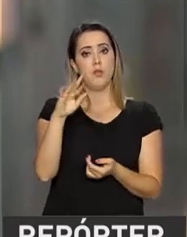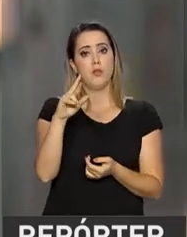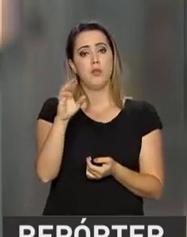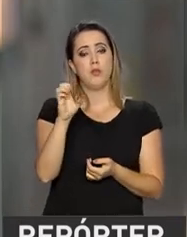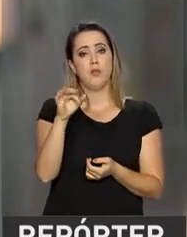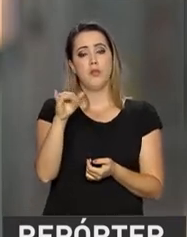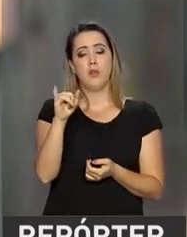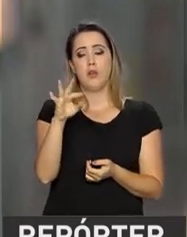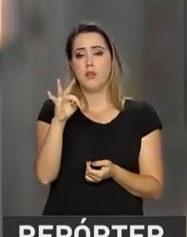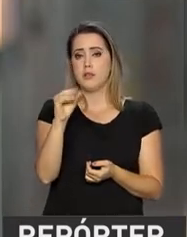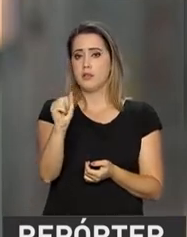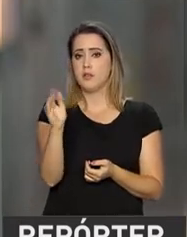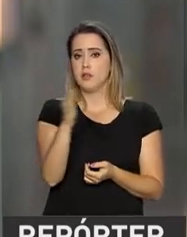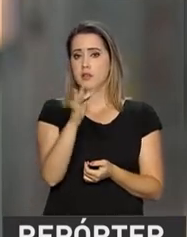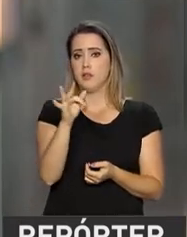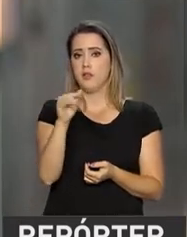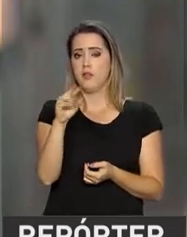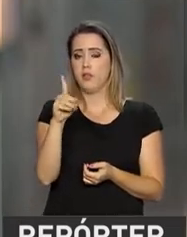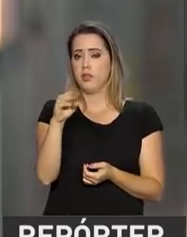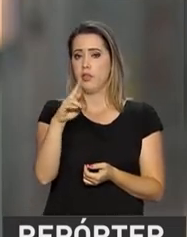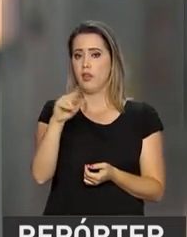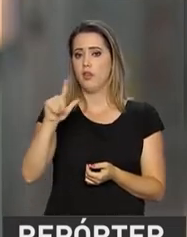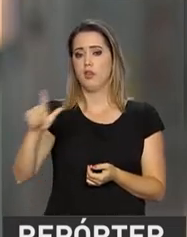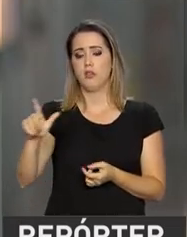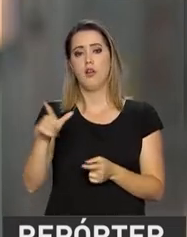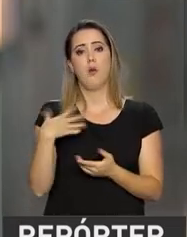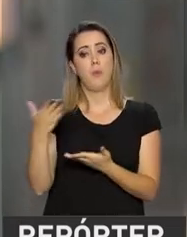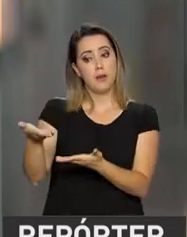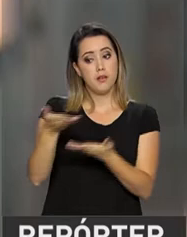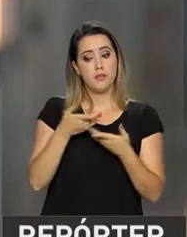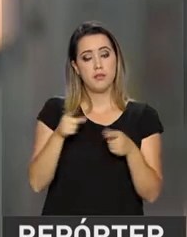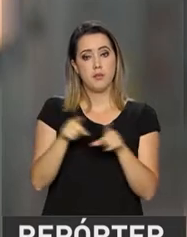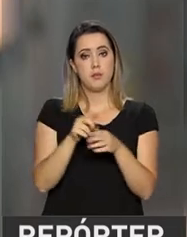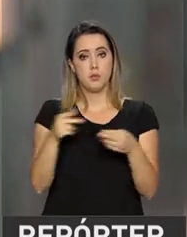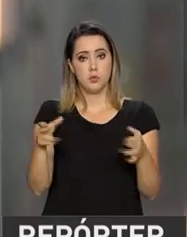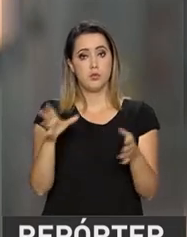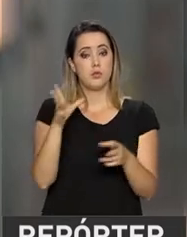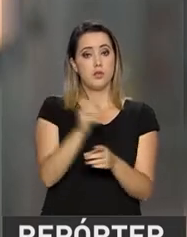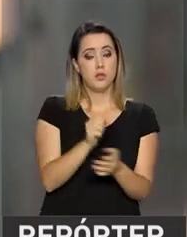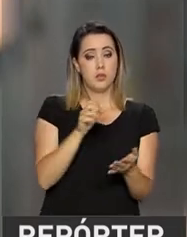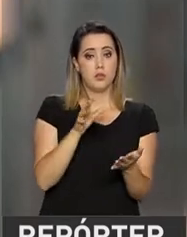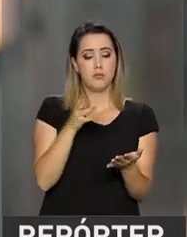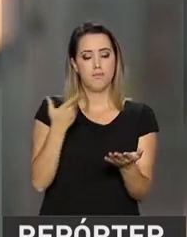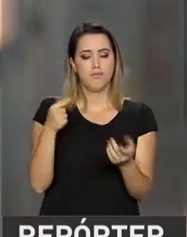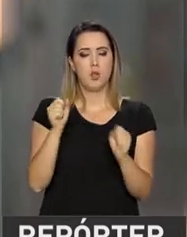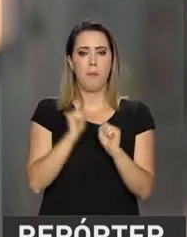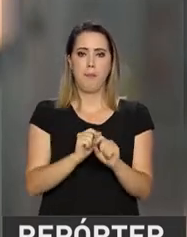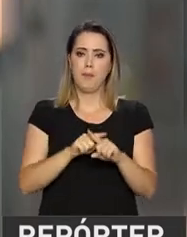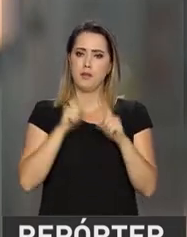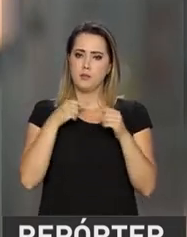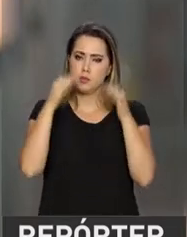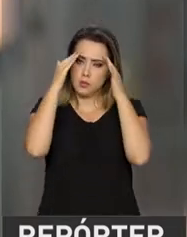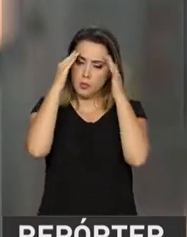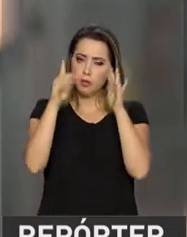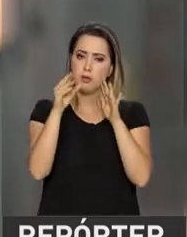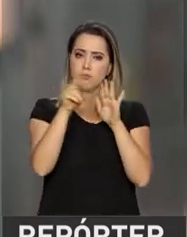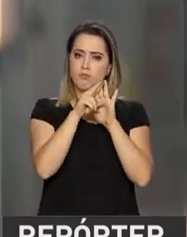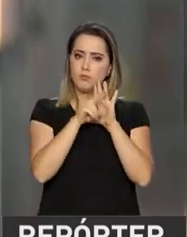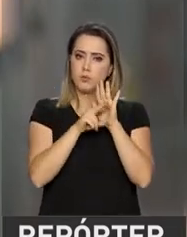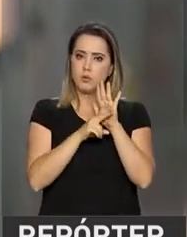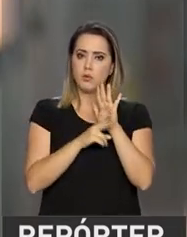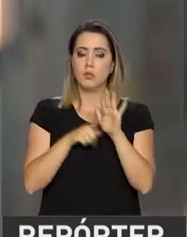para receberem os produtos apreendidos para isso devem preencher alguns requisitos entre eles